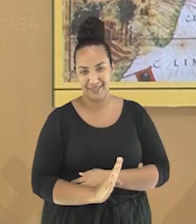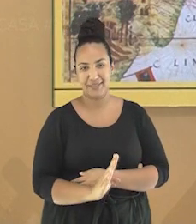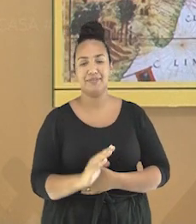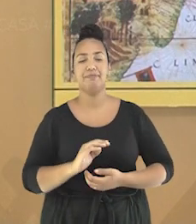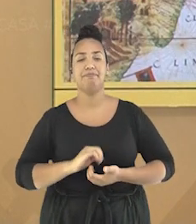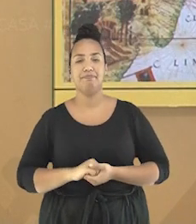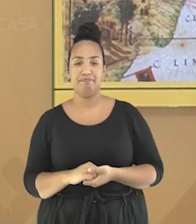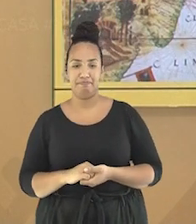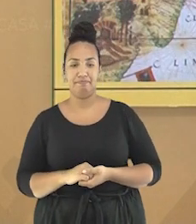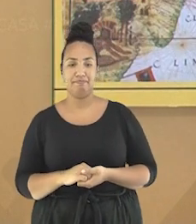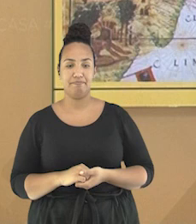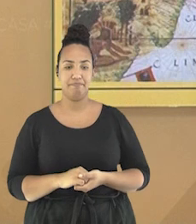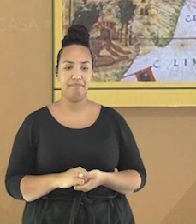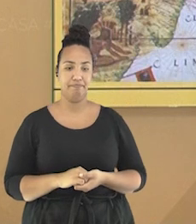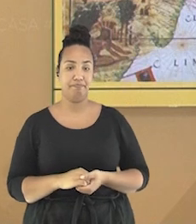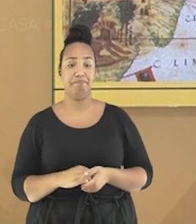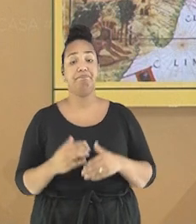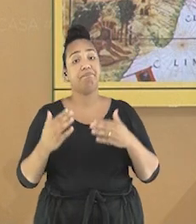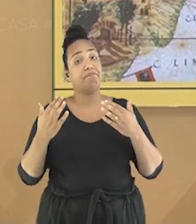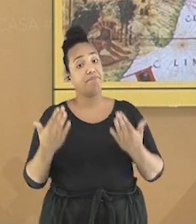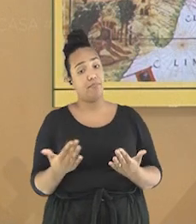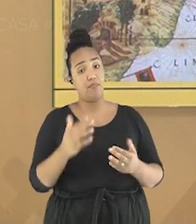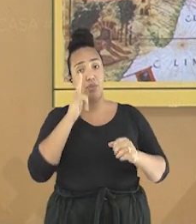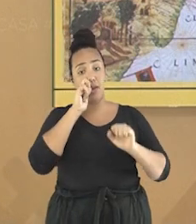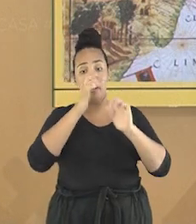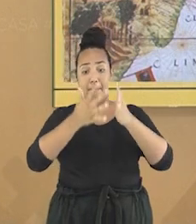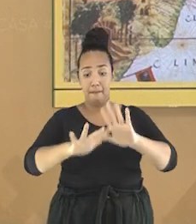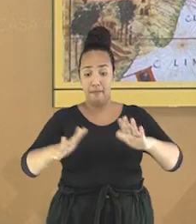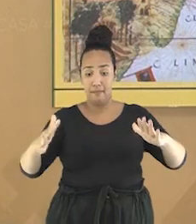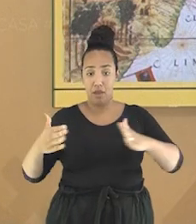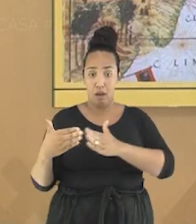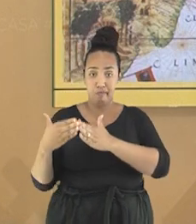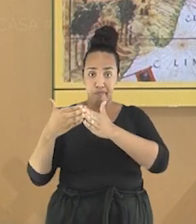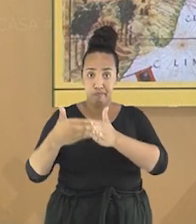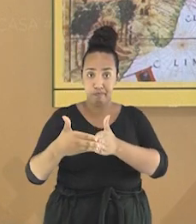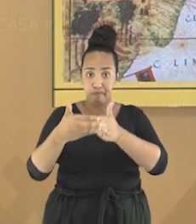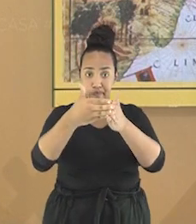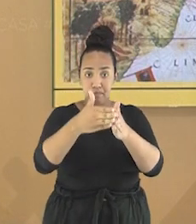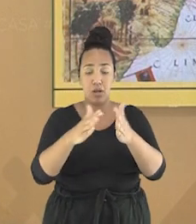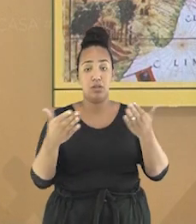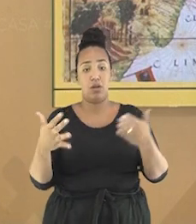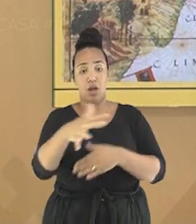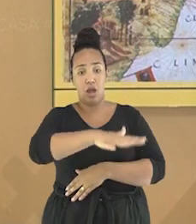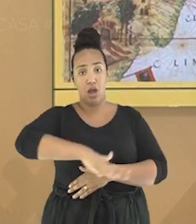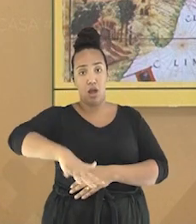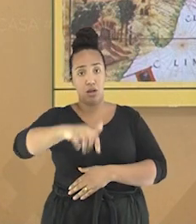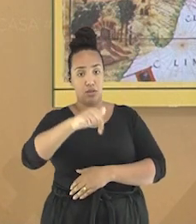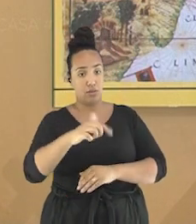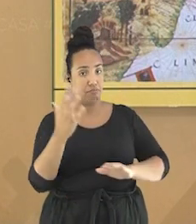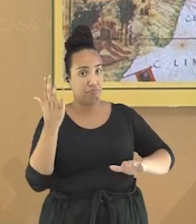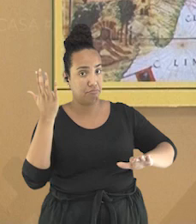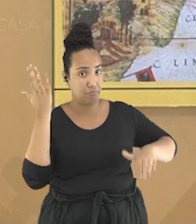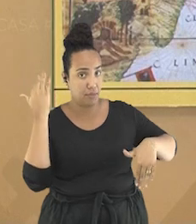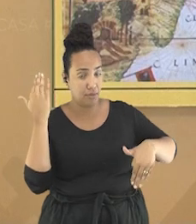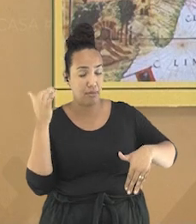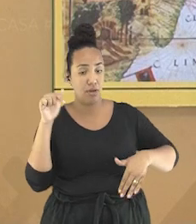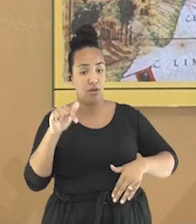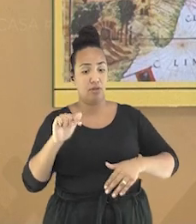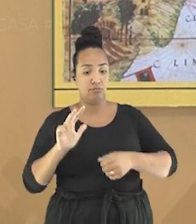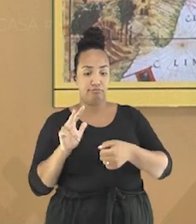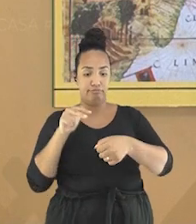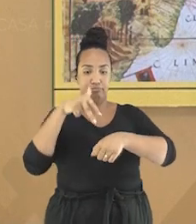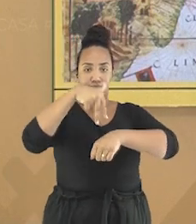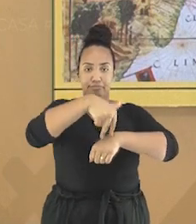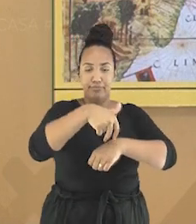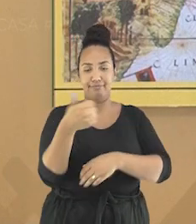Brasil. Como eles chegaram pelo mar, essa região litorânea foi a primeira que foi ocupada por